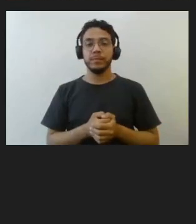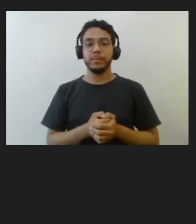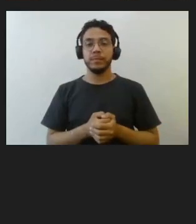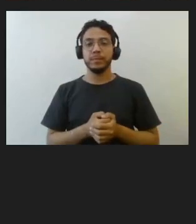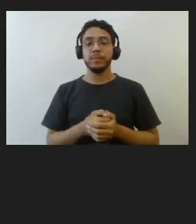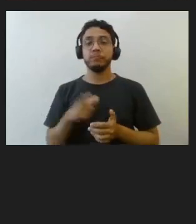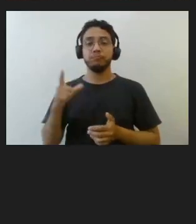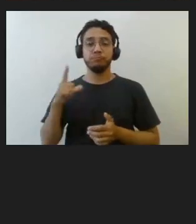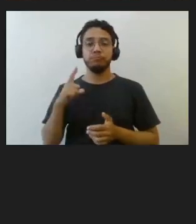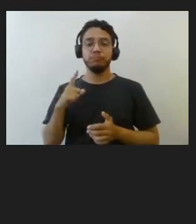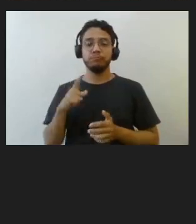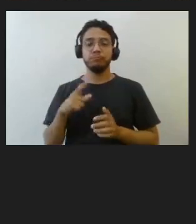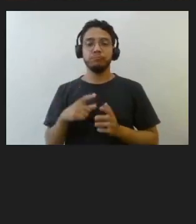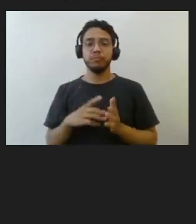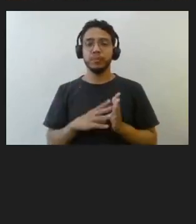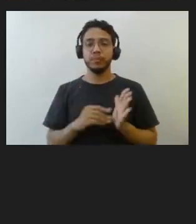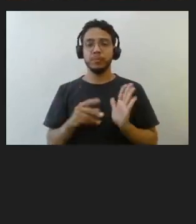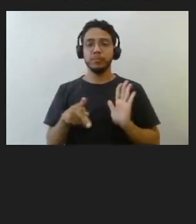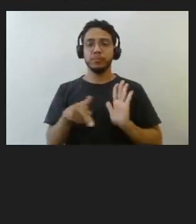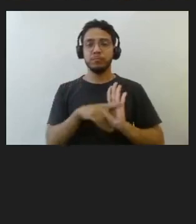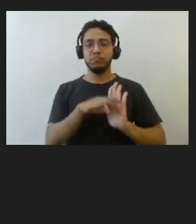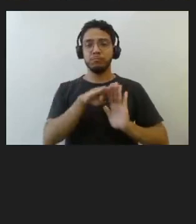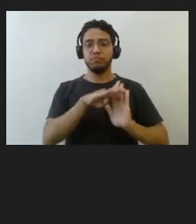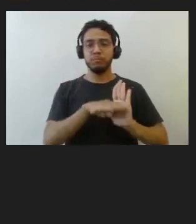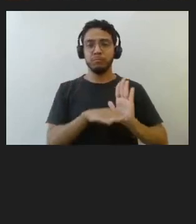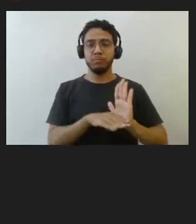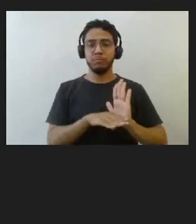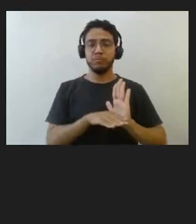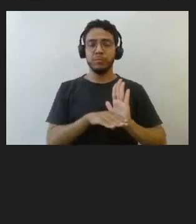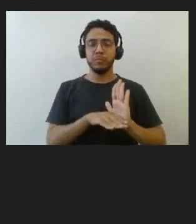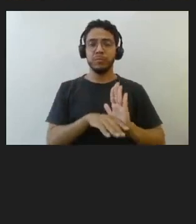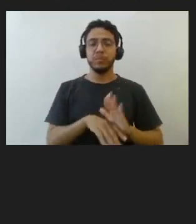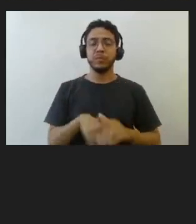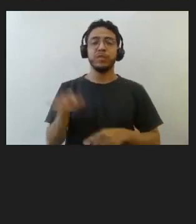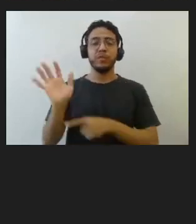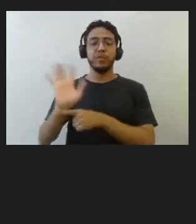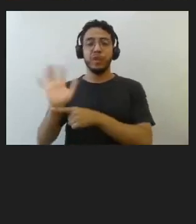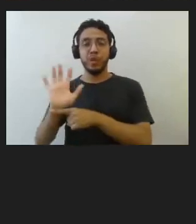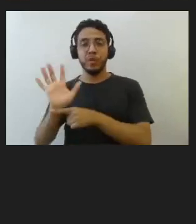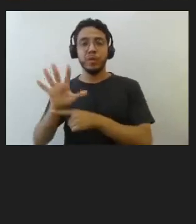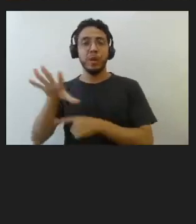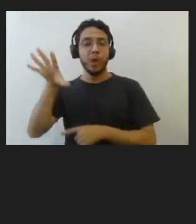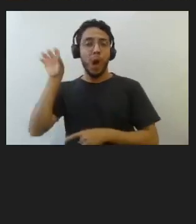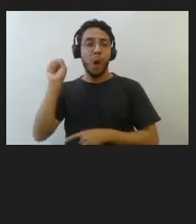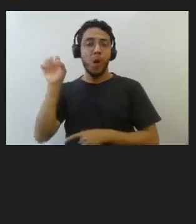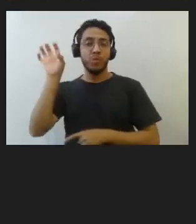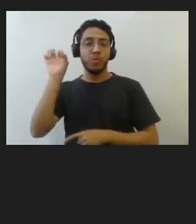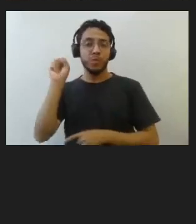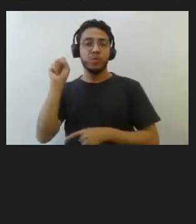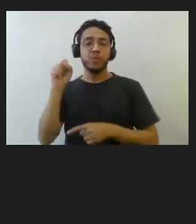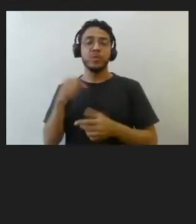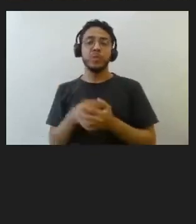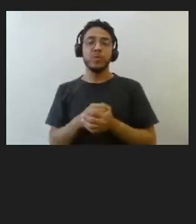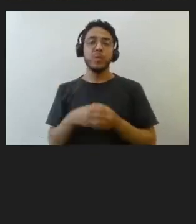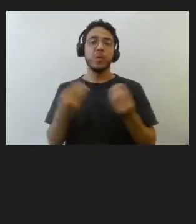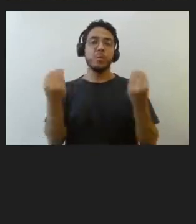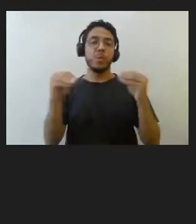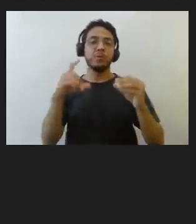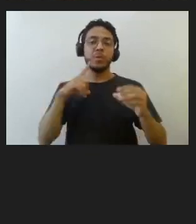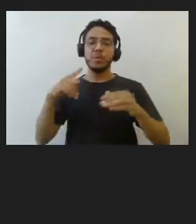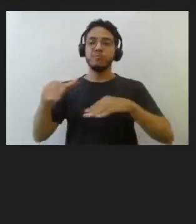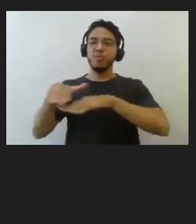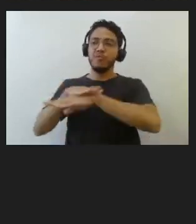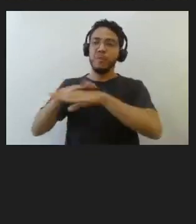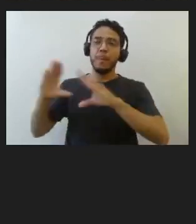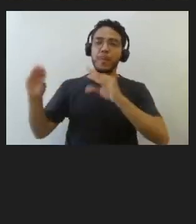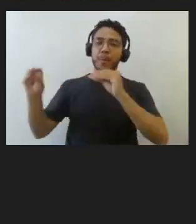roteirização em que ele separa a coluna de áudio e de vídeo. Então, a coluna que vai ter o áudio coloca os diálogos, as